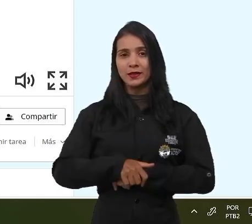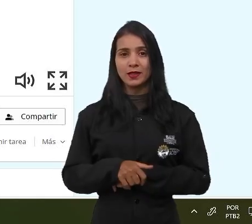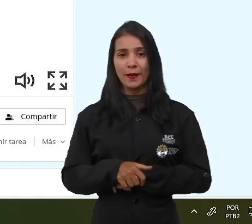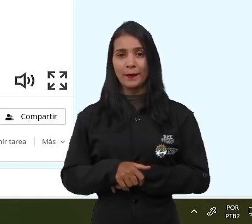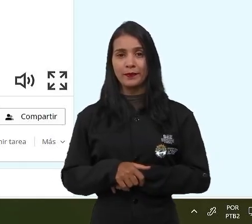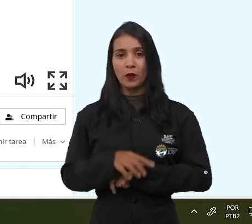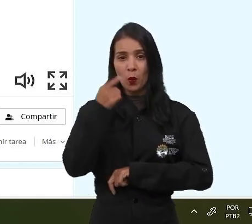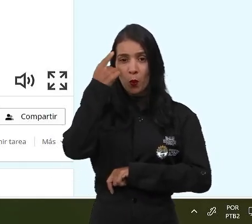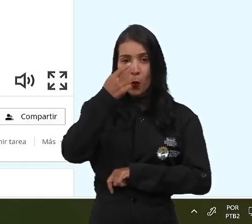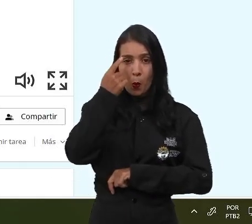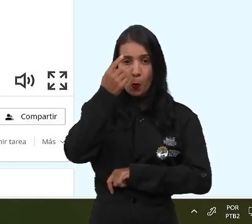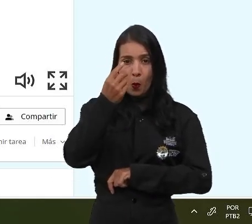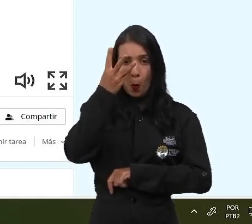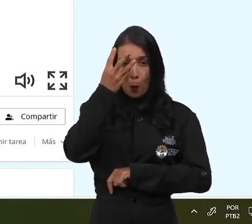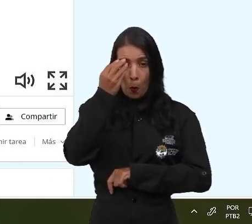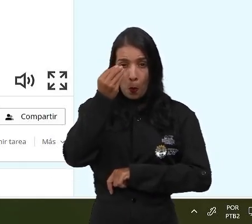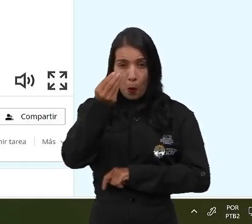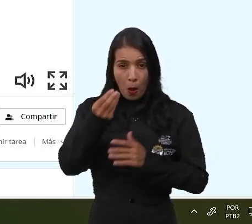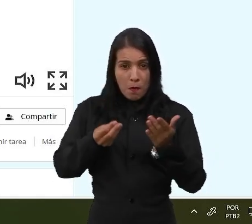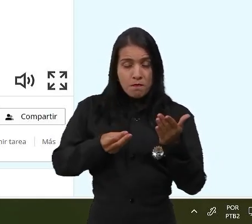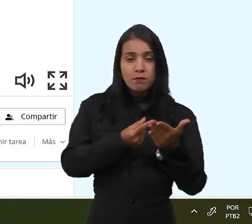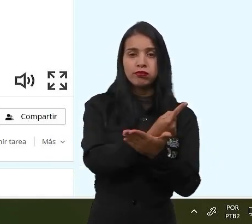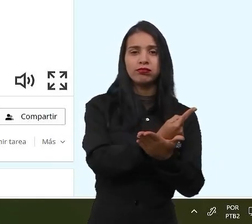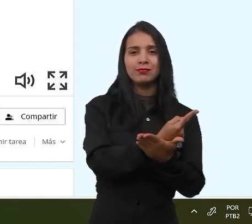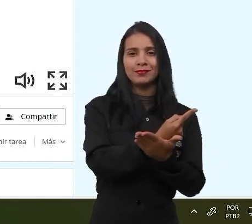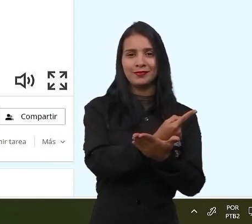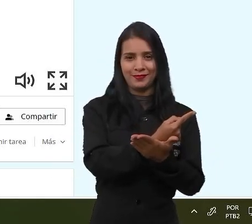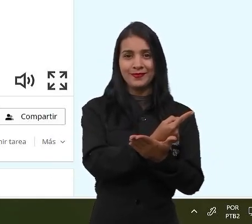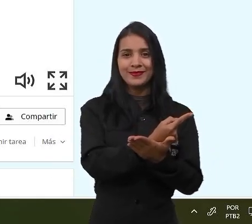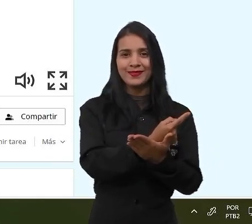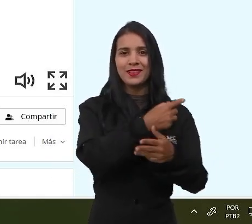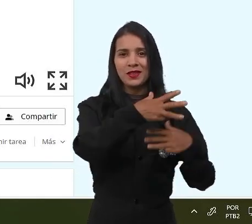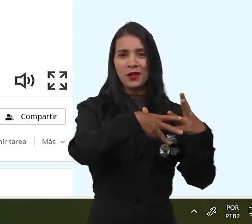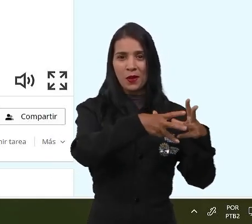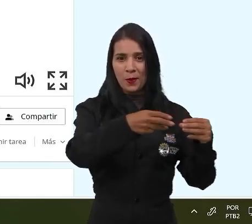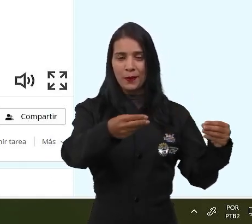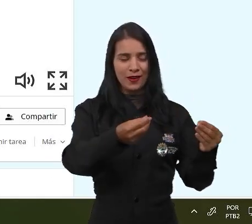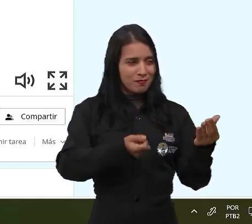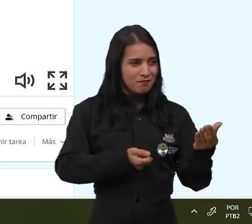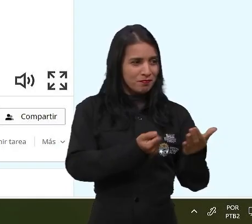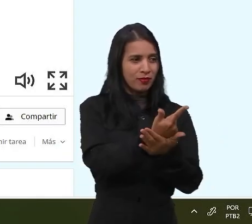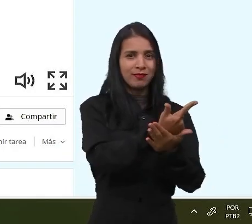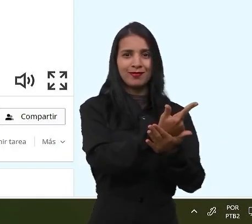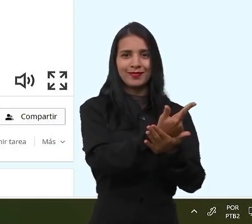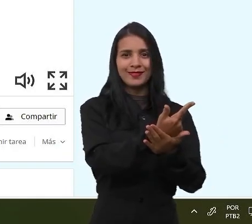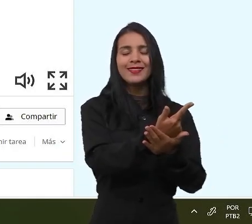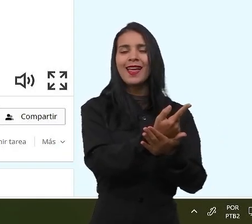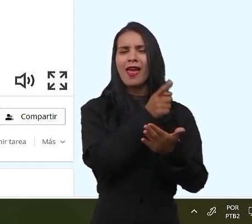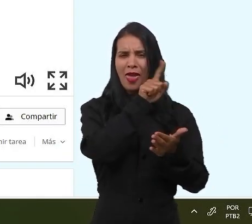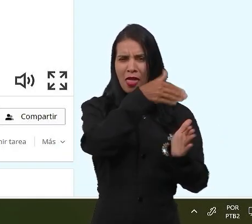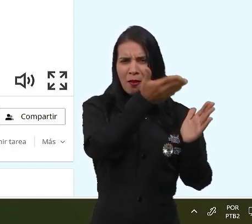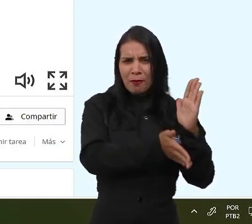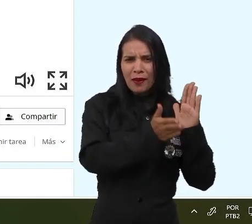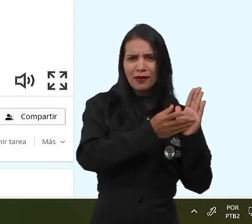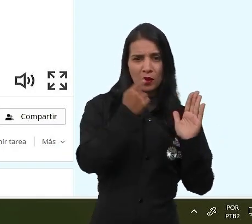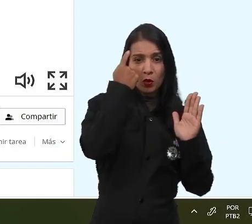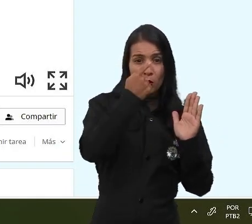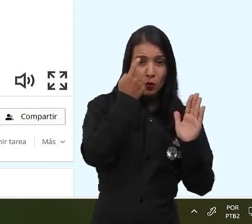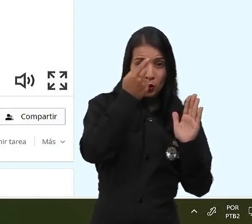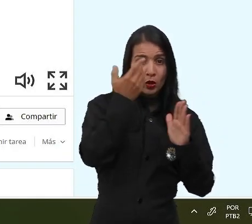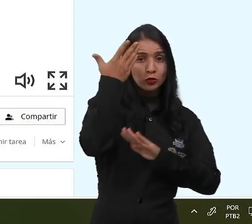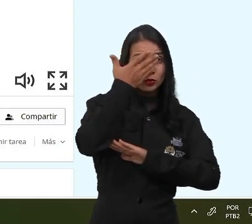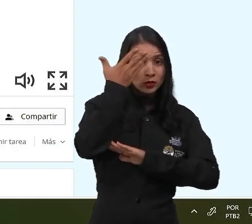um nojo de la cara. Foi a nossa primeira, na verdade, nosso primeiro exemplo. Que realmente perdeu um nojo da cara